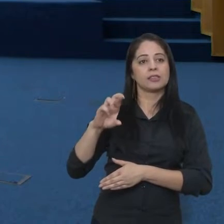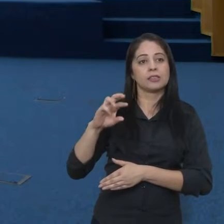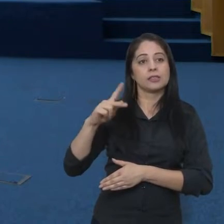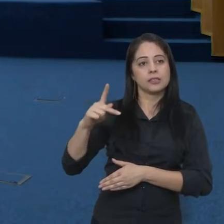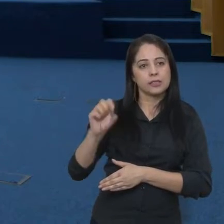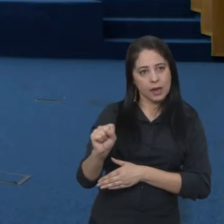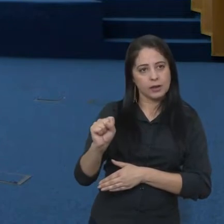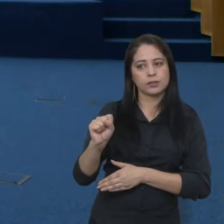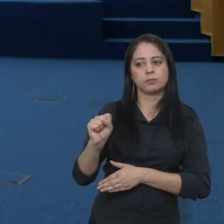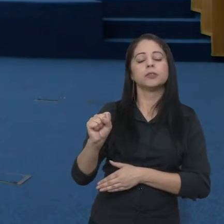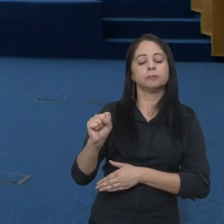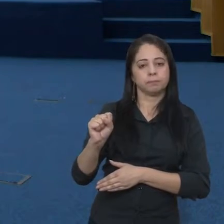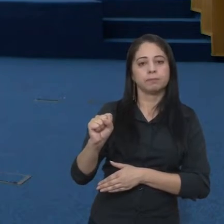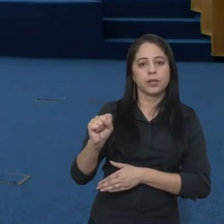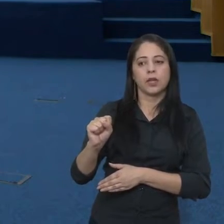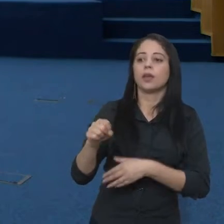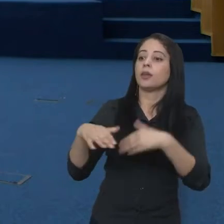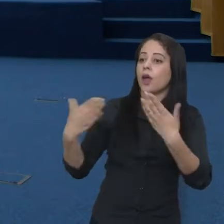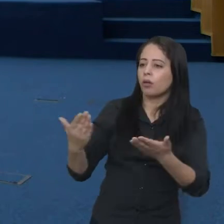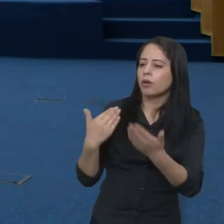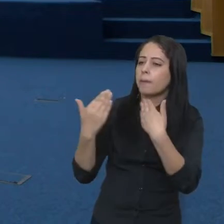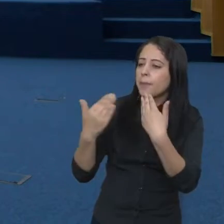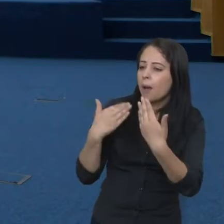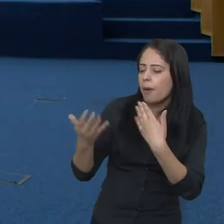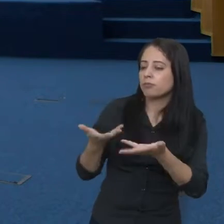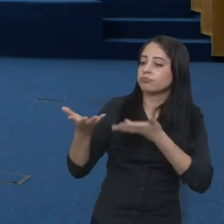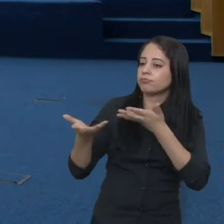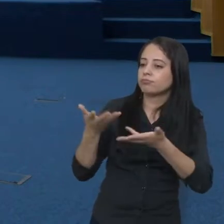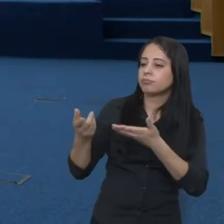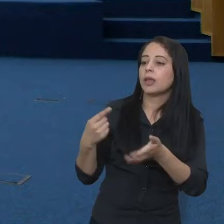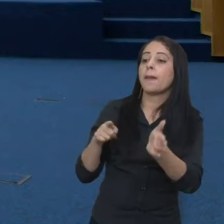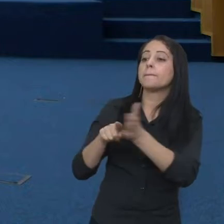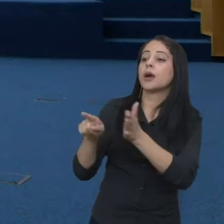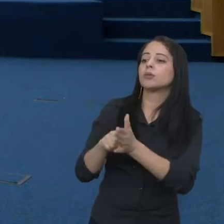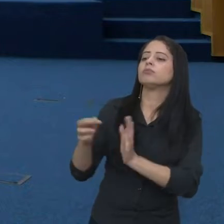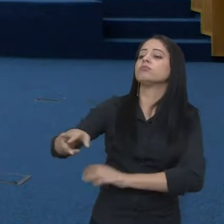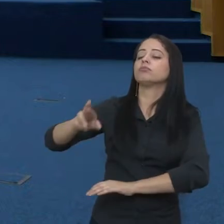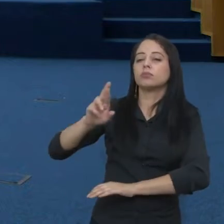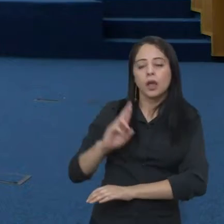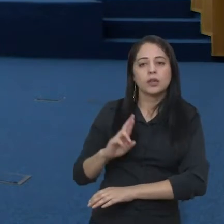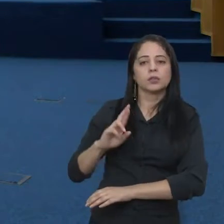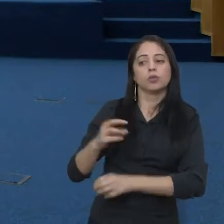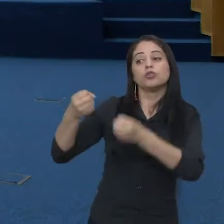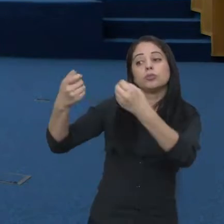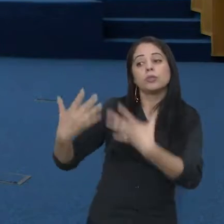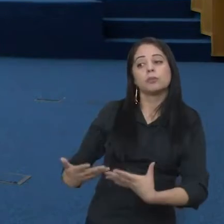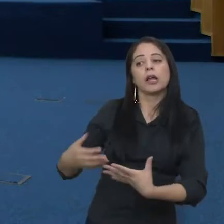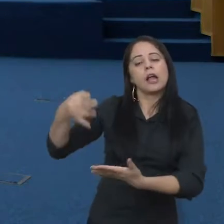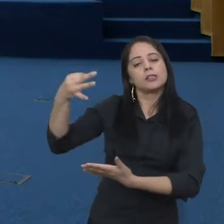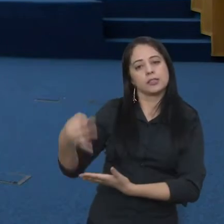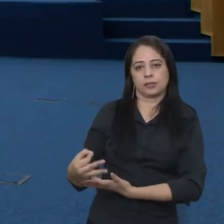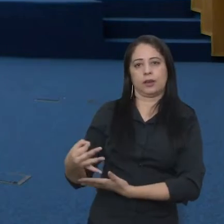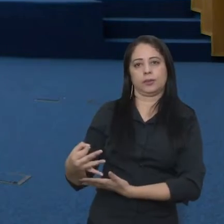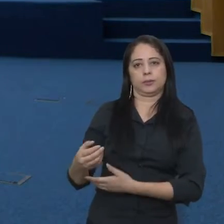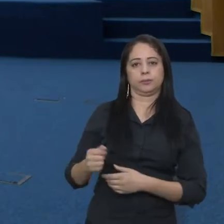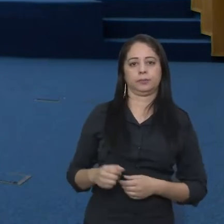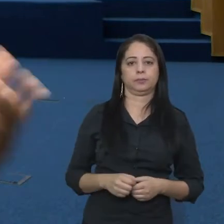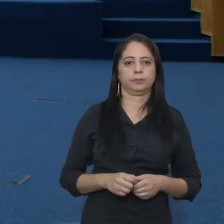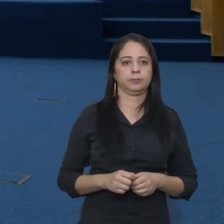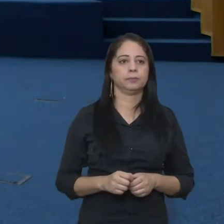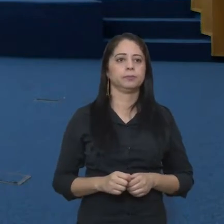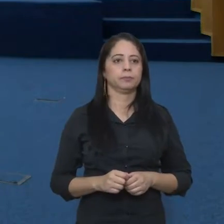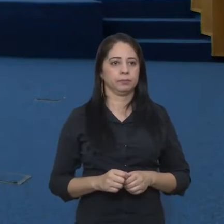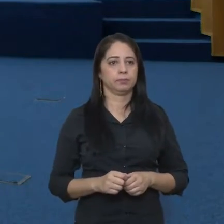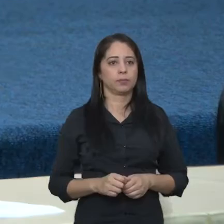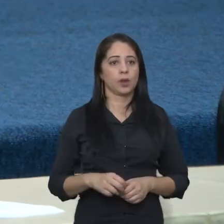Arcesp para prestar depoimento a essa comissão e a gente fazer aí um confronto entre aquilo que foi nos relatado com aquilo que